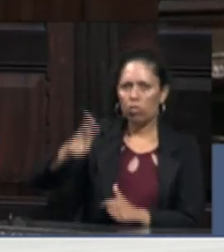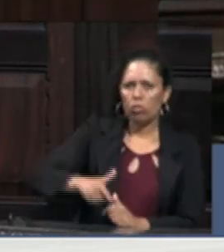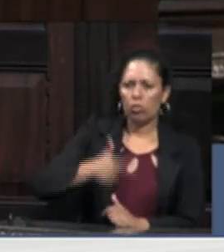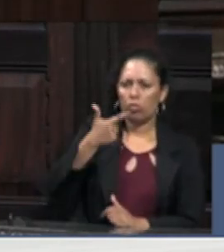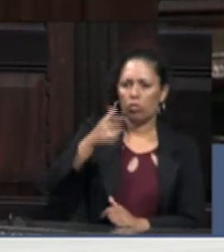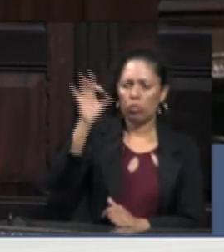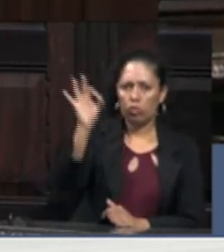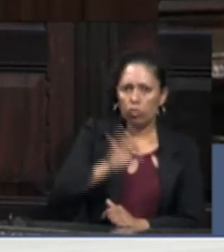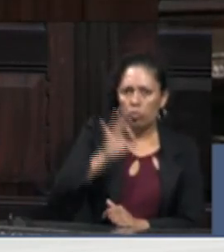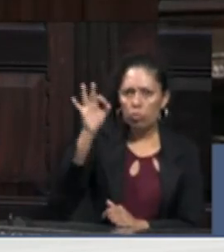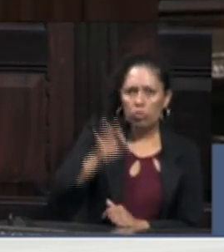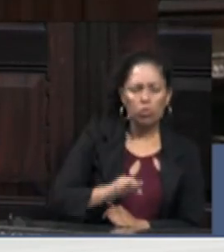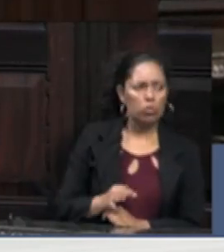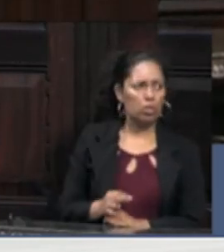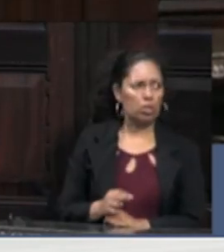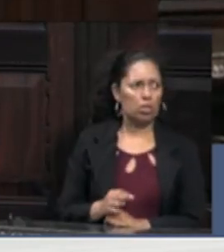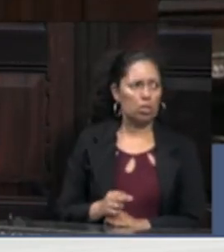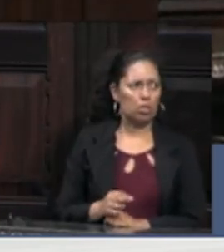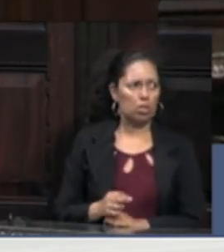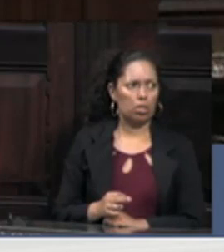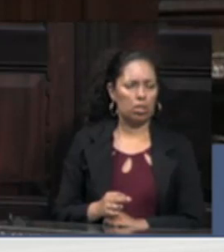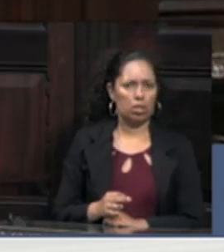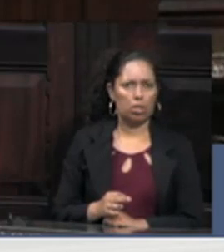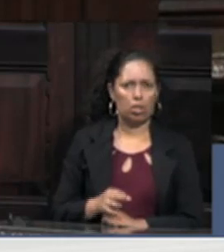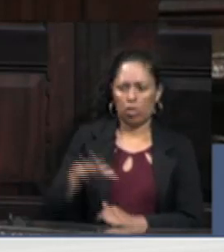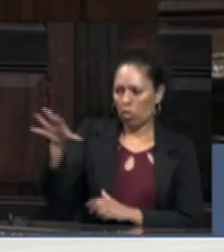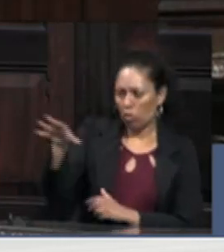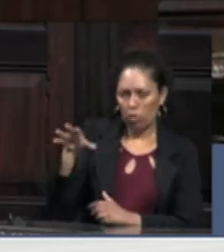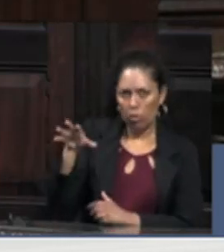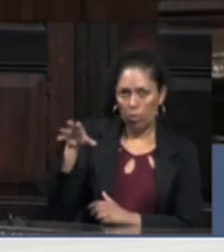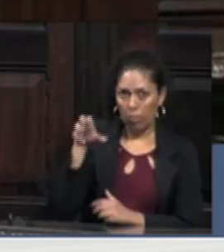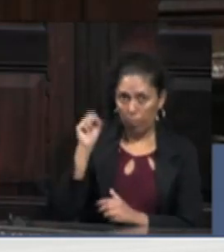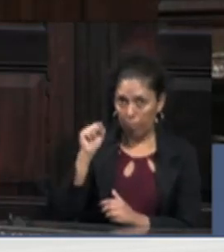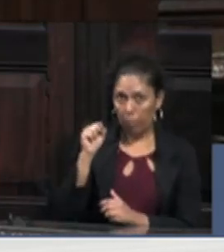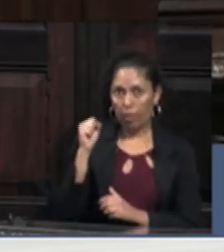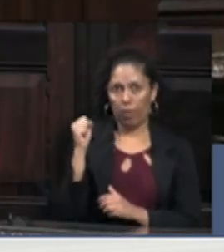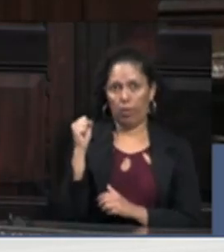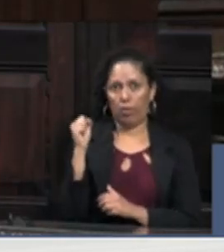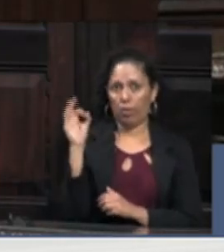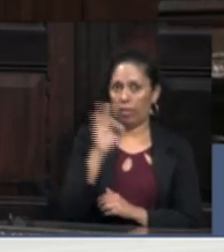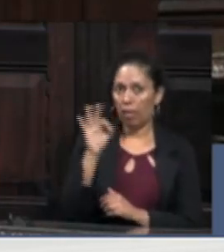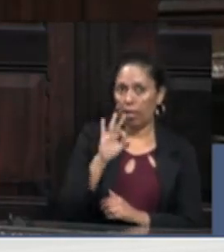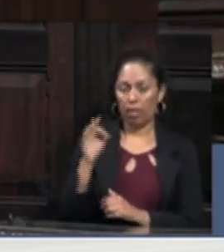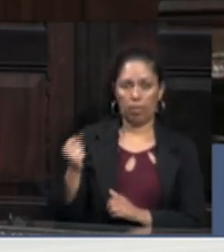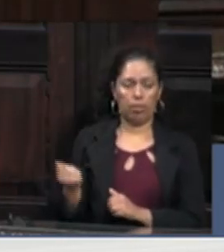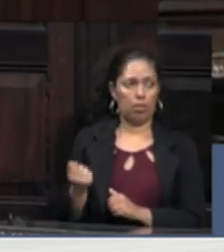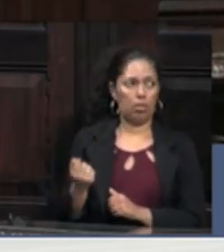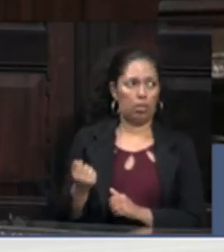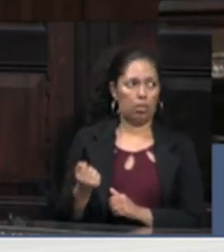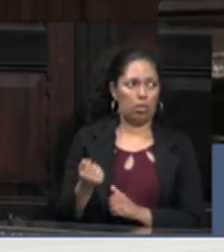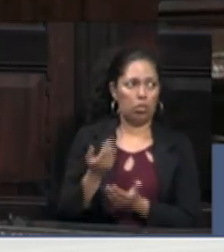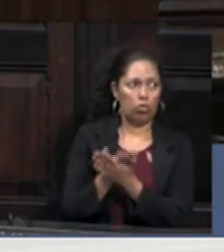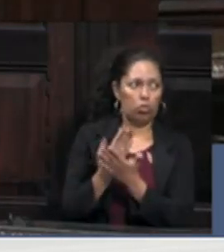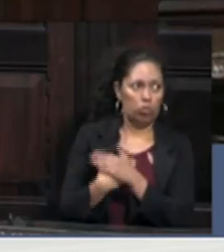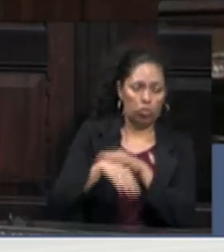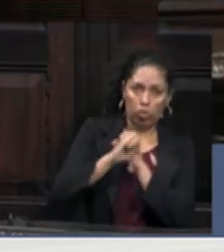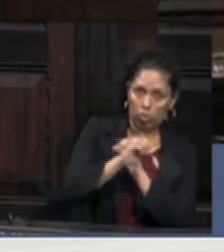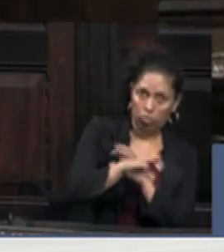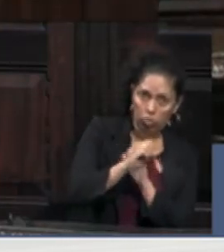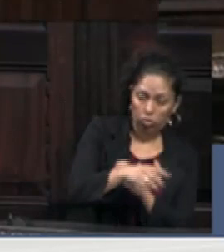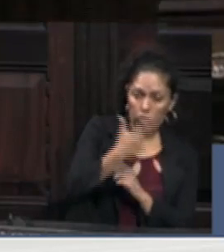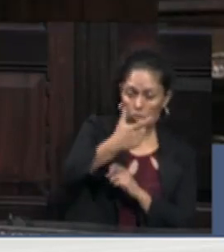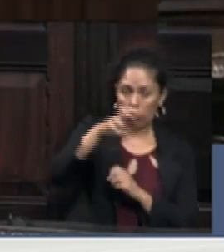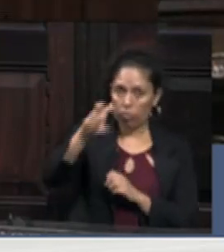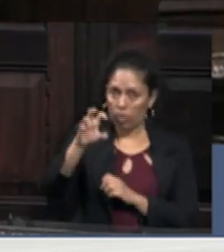da FAPERJ, não recolhe os 12% constitucionais da saúde, recolhe da educação os 25%,